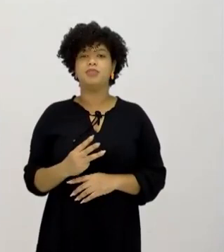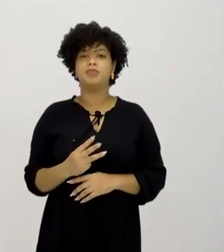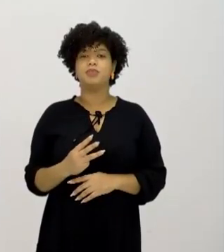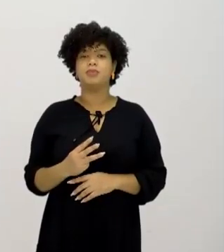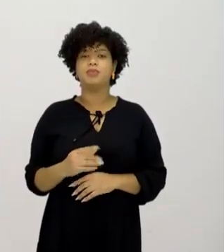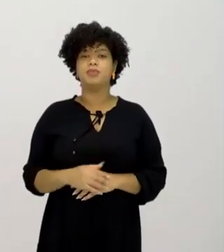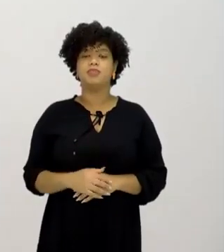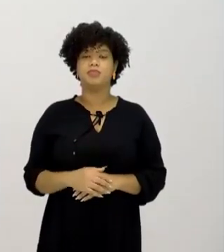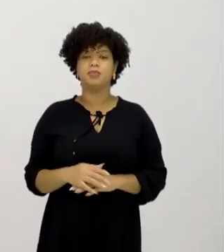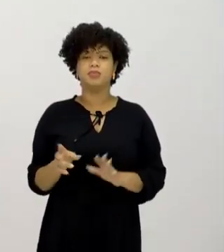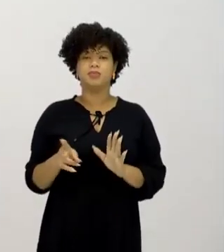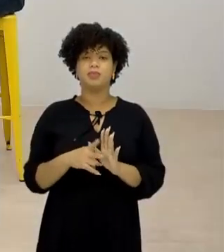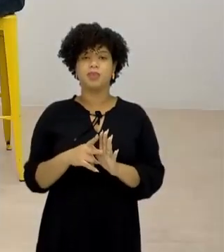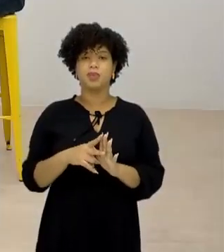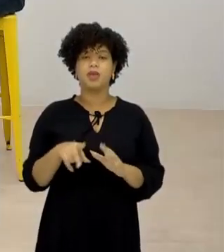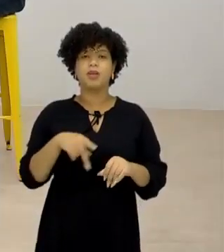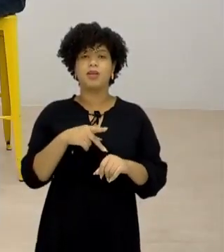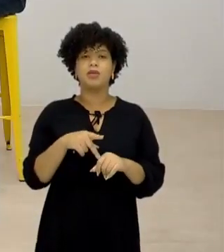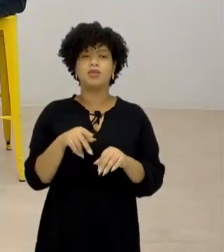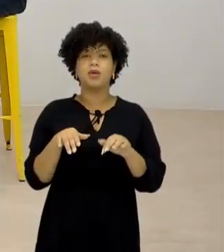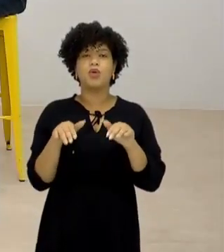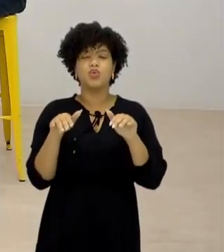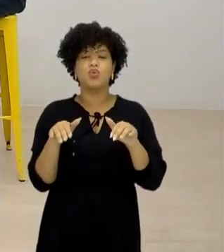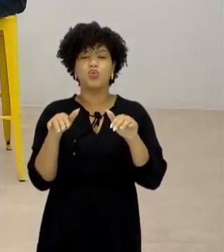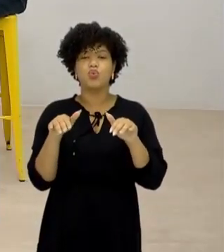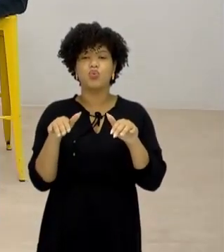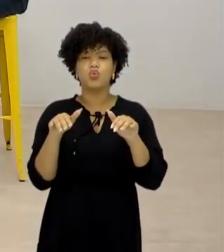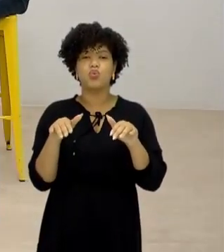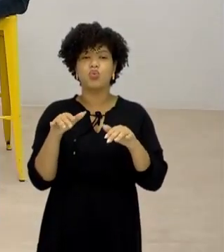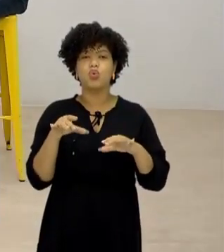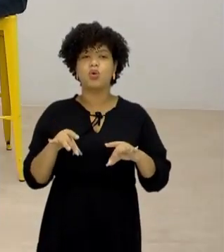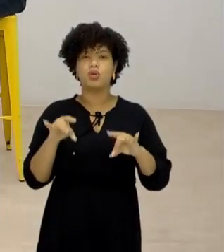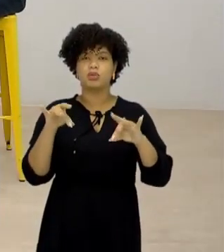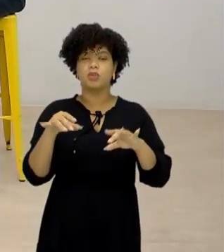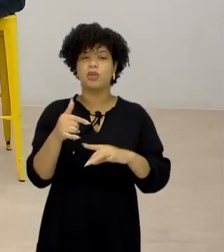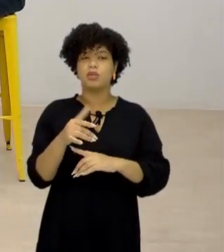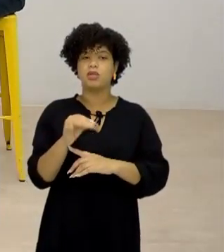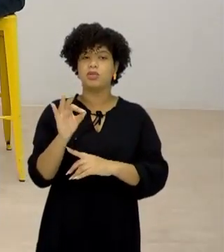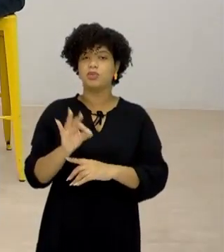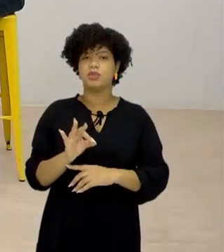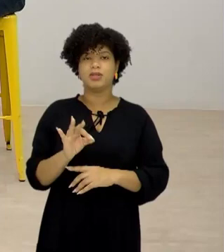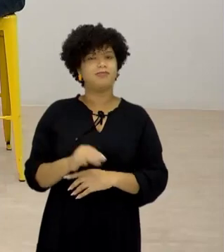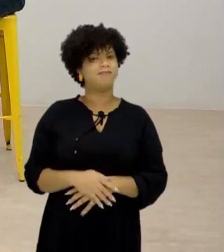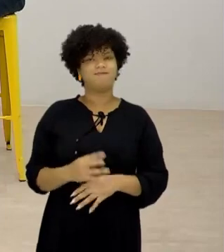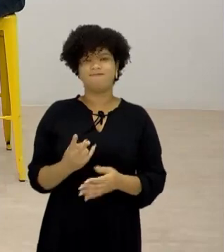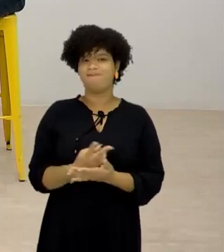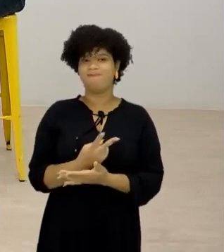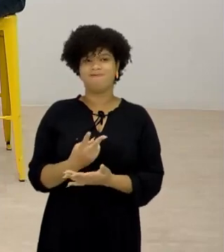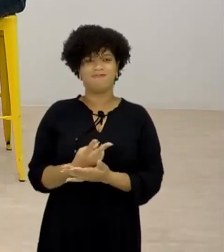dos cangurus. Austrália. A Austrália com 10%. Então, os 10% erraram.